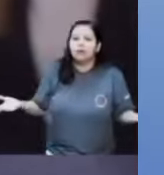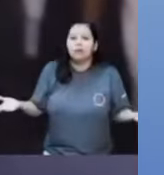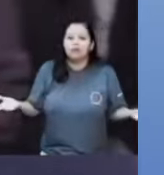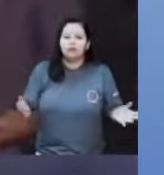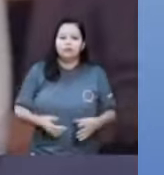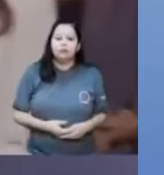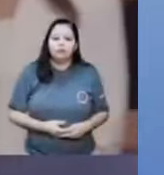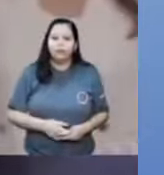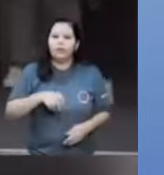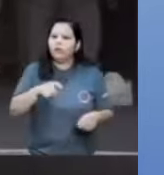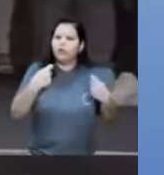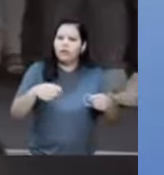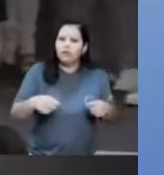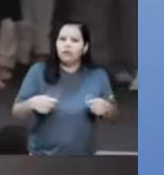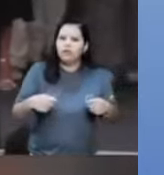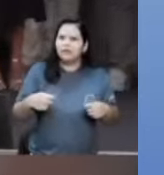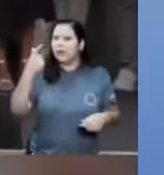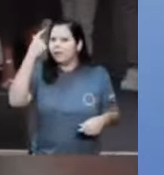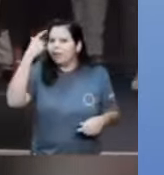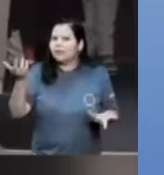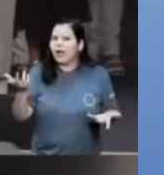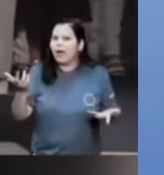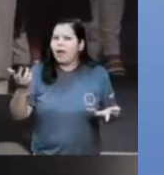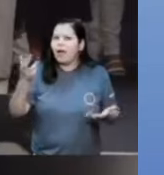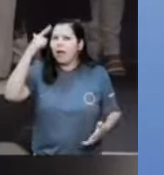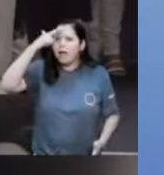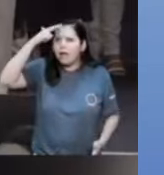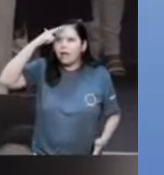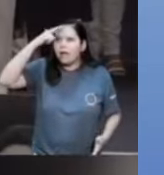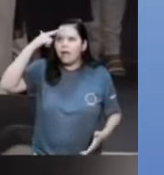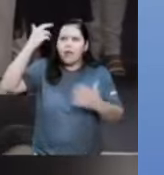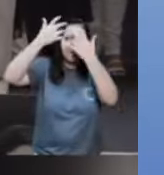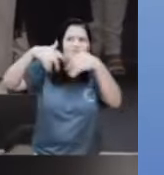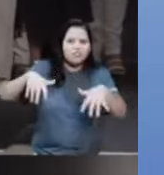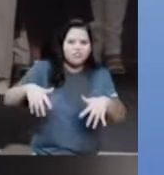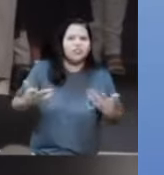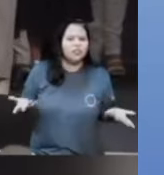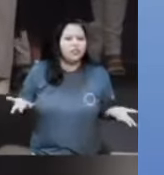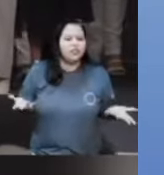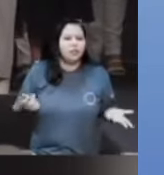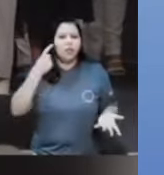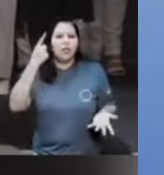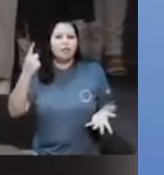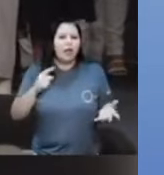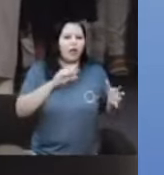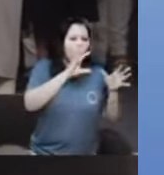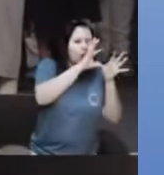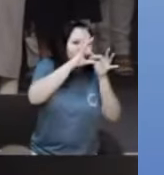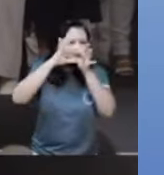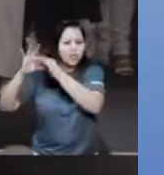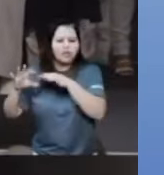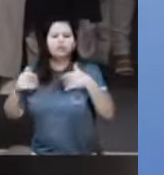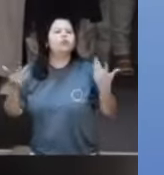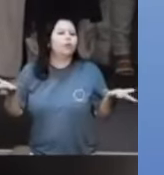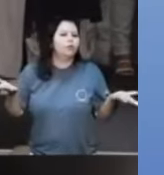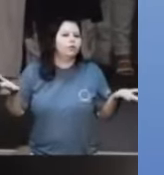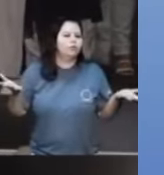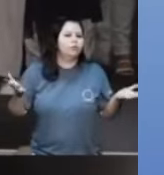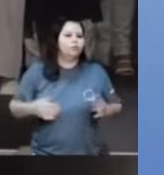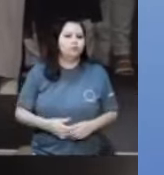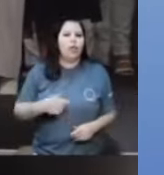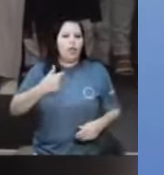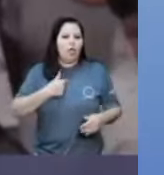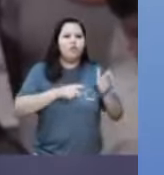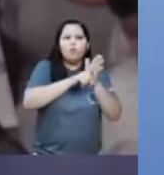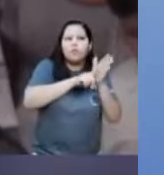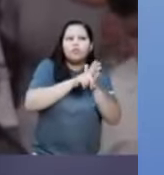que que eu tô ouvindo aqui que que ele tá falando Pera aí isso aqui não é o áudio inteiro aqui é um pedaço tá fora de um contexto não sei eu vou